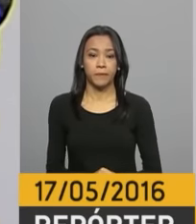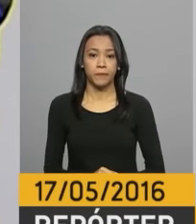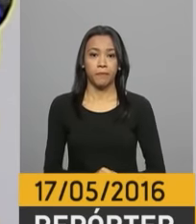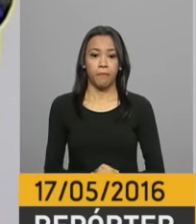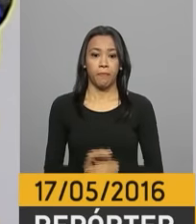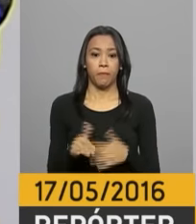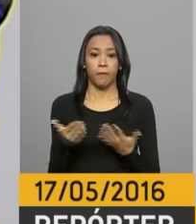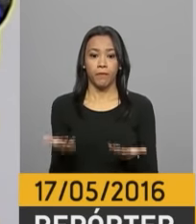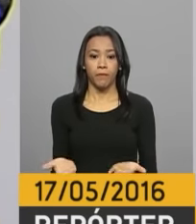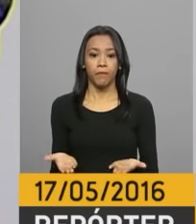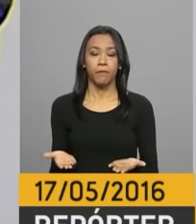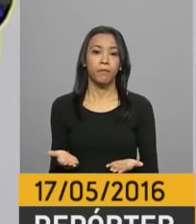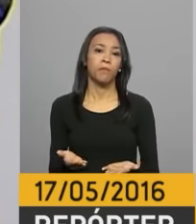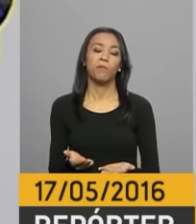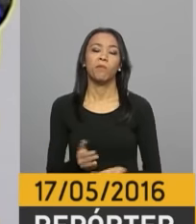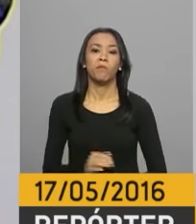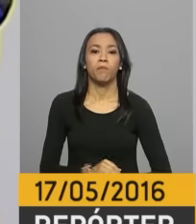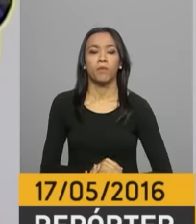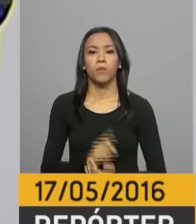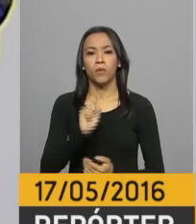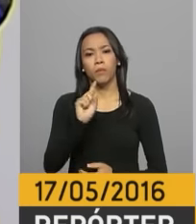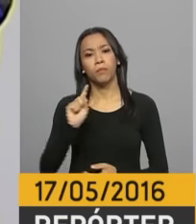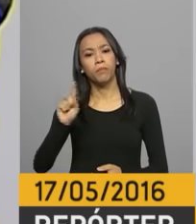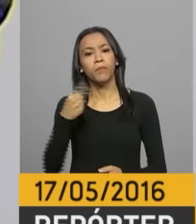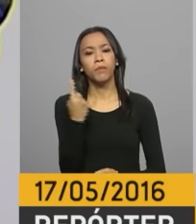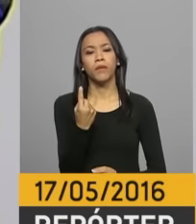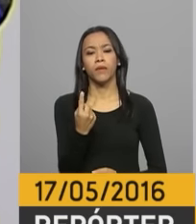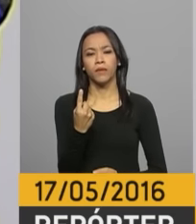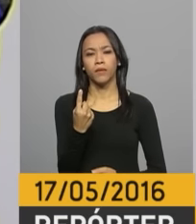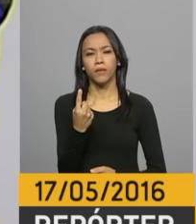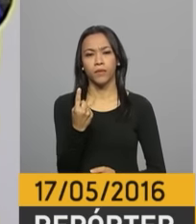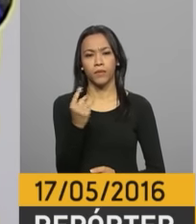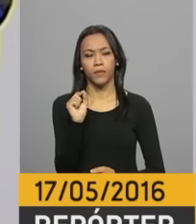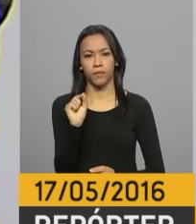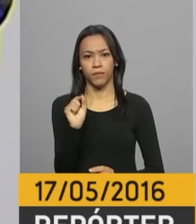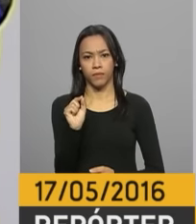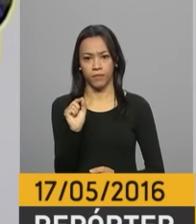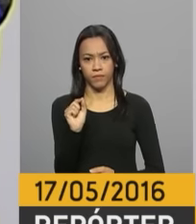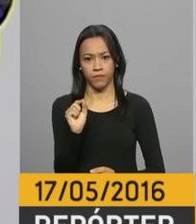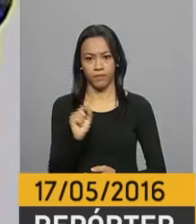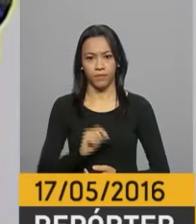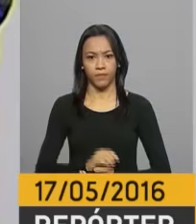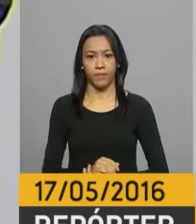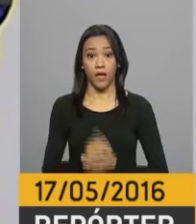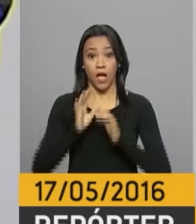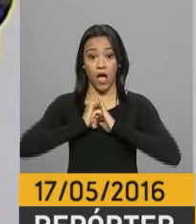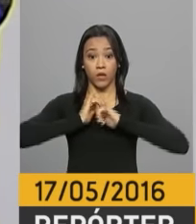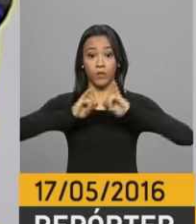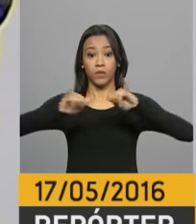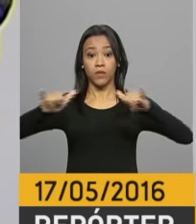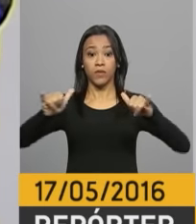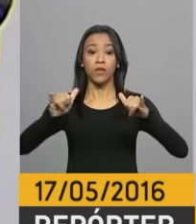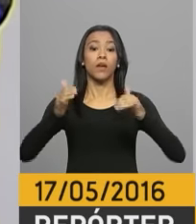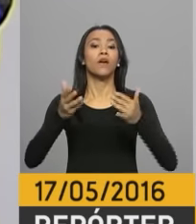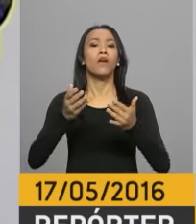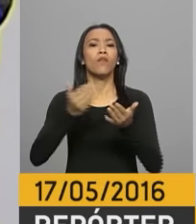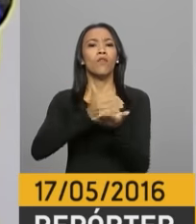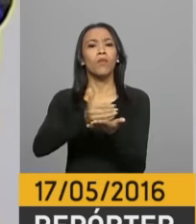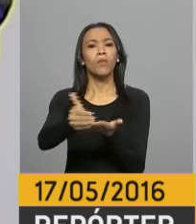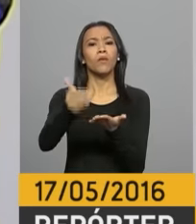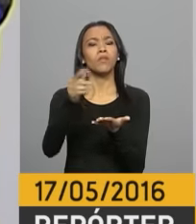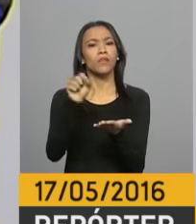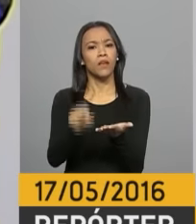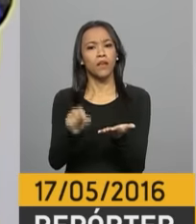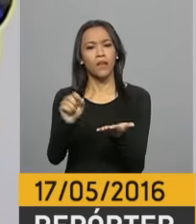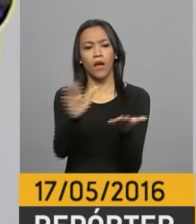Então, o primeiro, portanto, a ser anunciado, eu vou começar com os que ainda